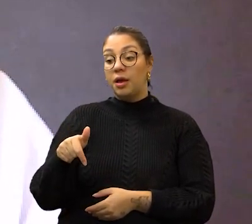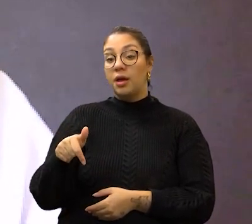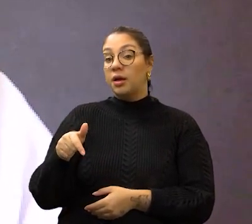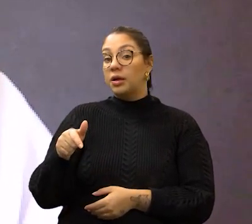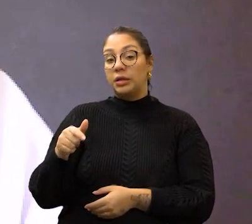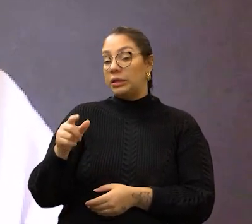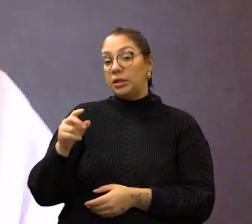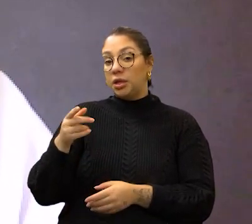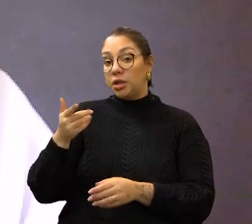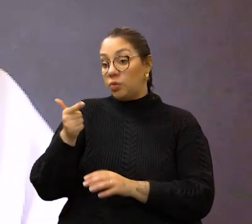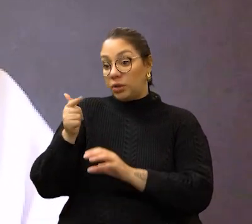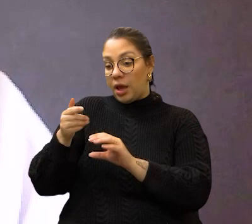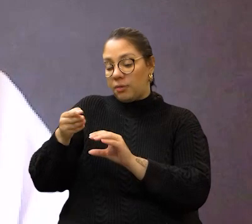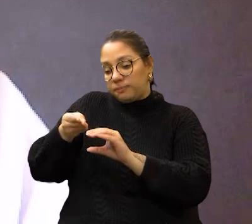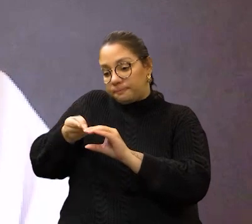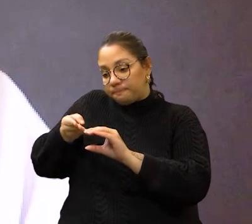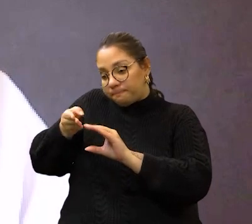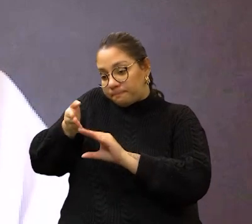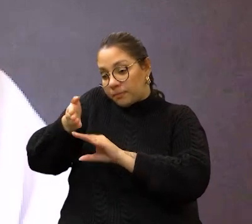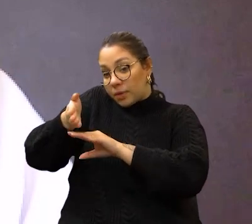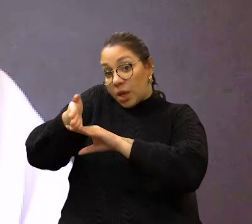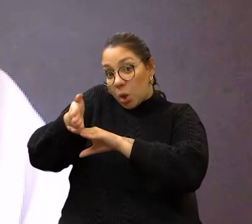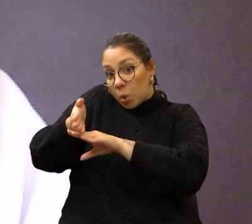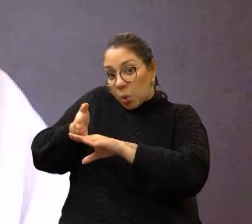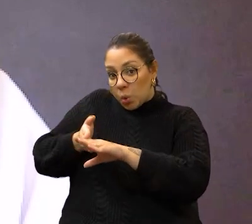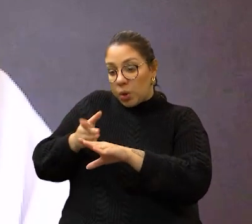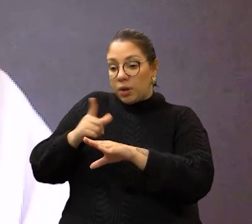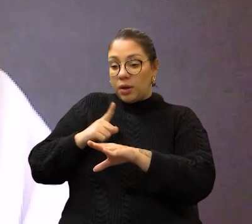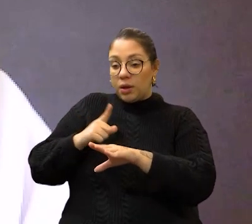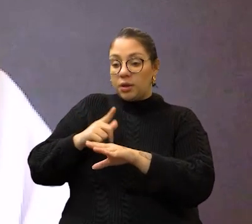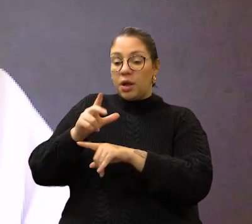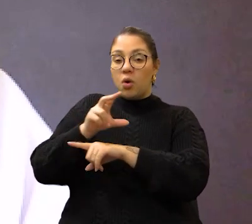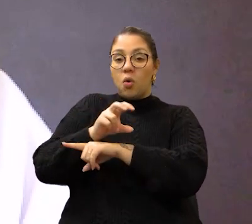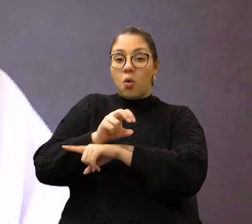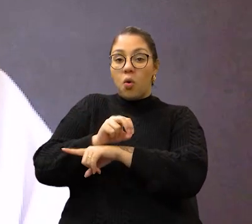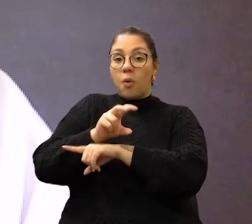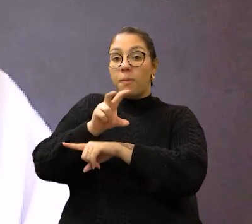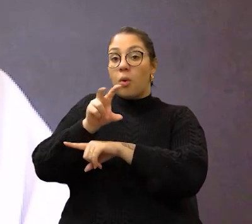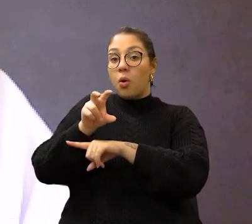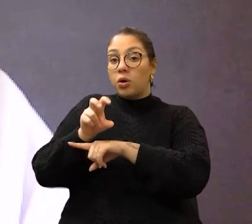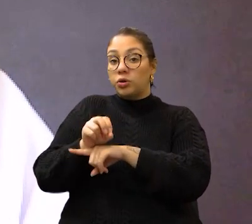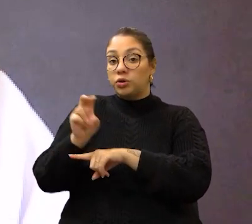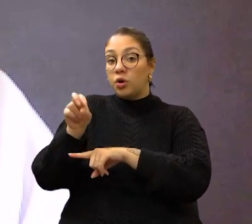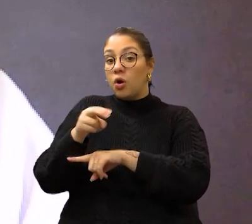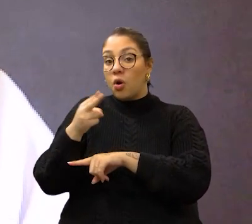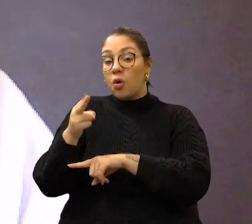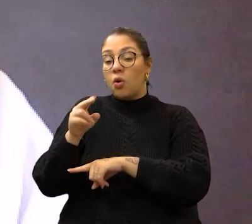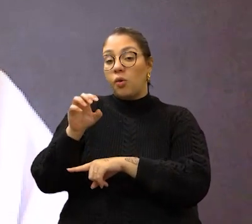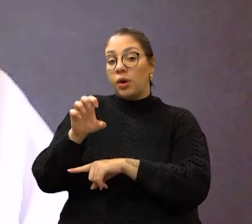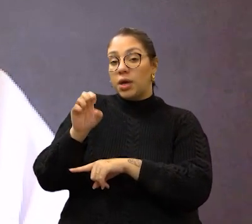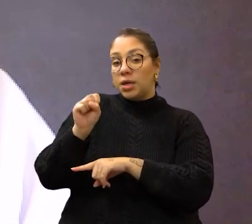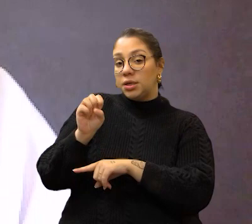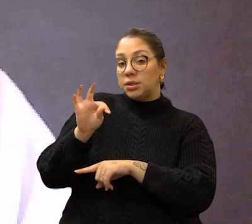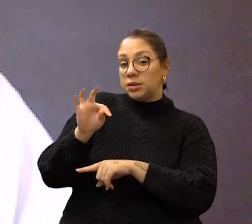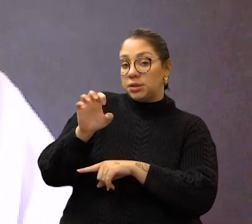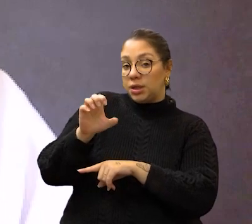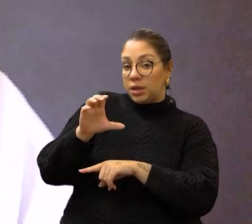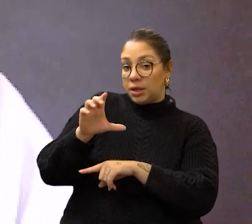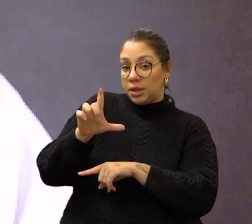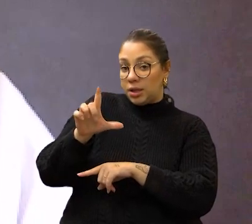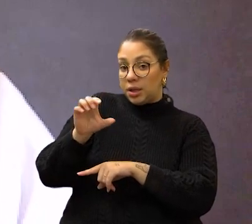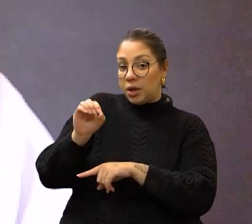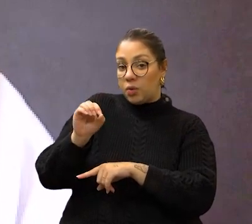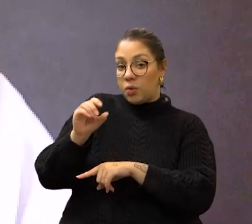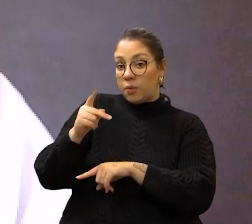minimamente invasiva. Então, por laparoscopia ou via robótica e também por histeroscopia, que são considerados o que a gente chama